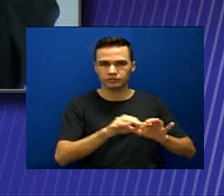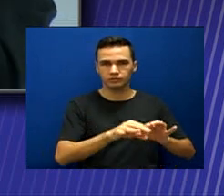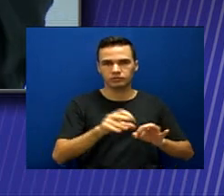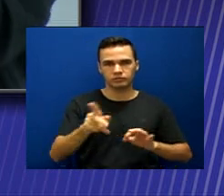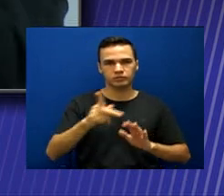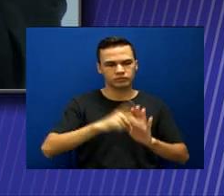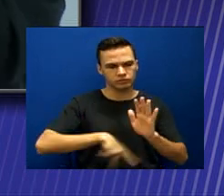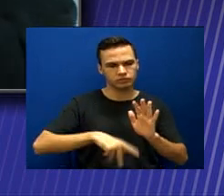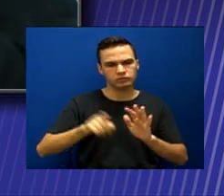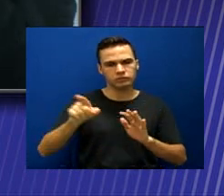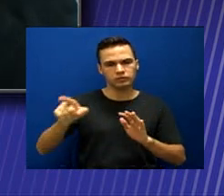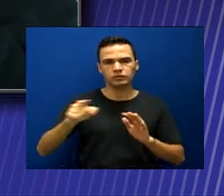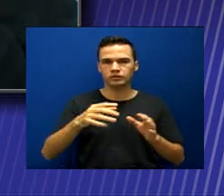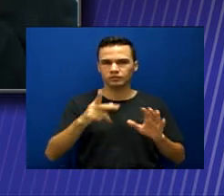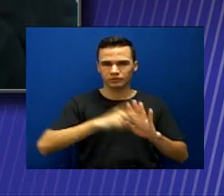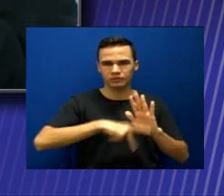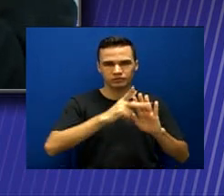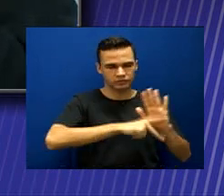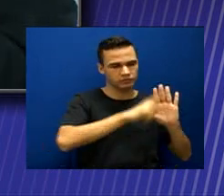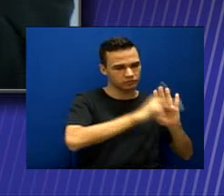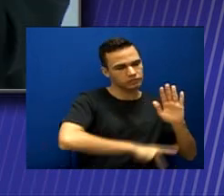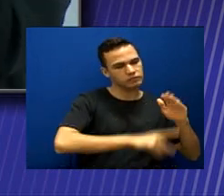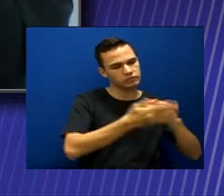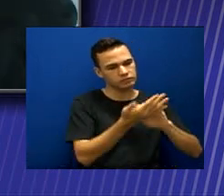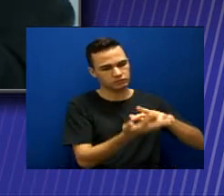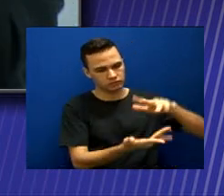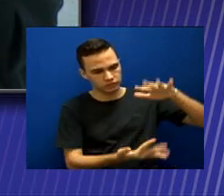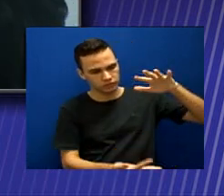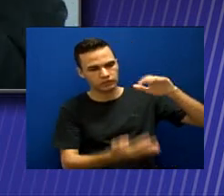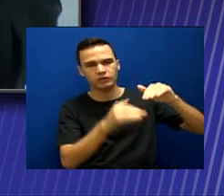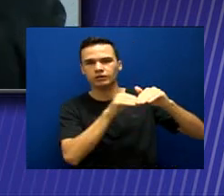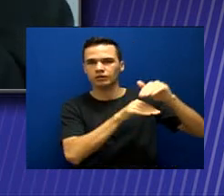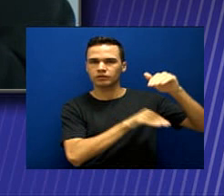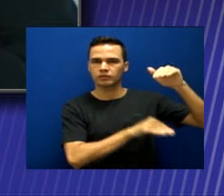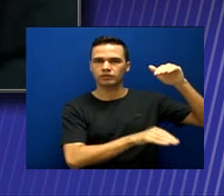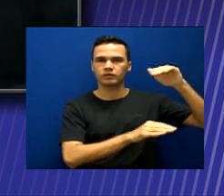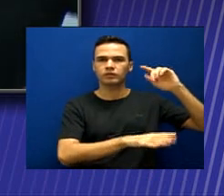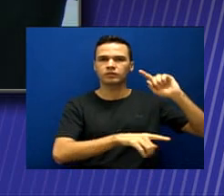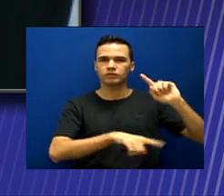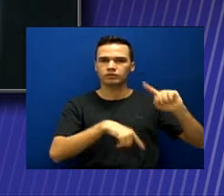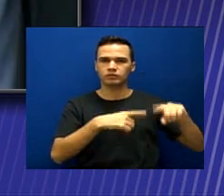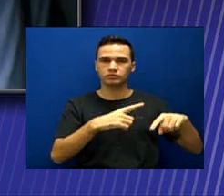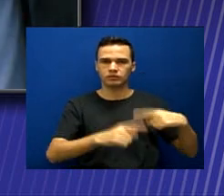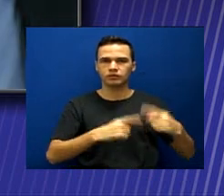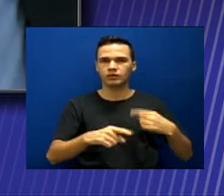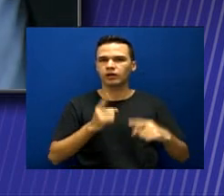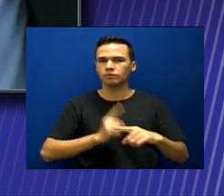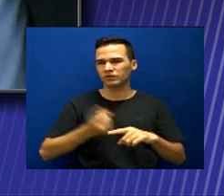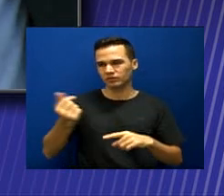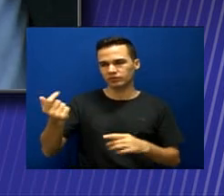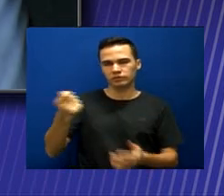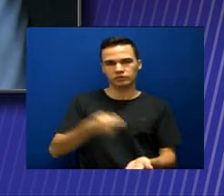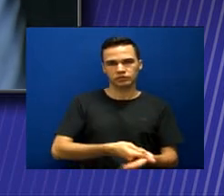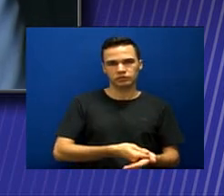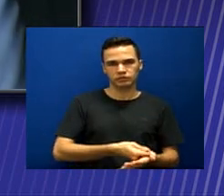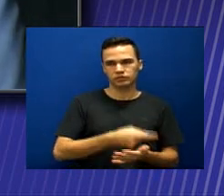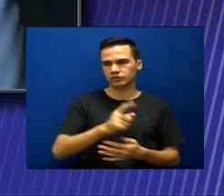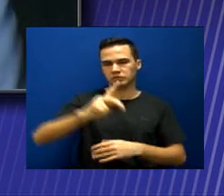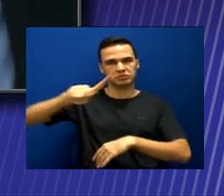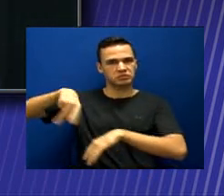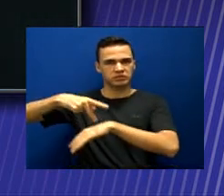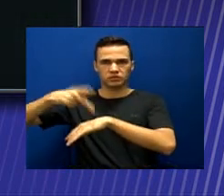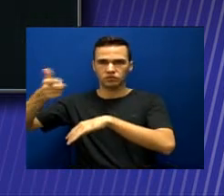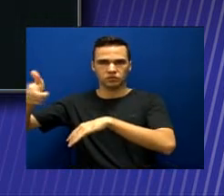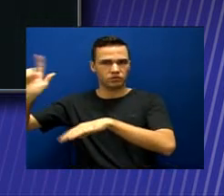de um banco de projetos para a cidade de Sorocaba. Sorocaba precisa ter um banco de projetos, porque vem um recurso em nível internacional,